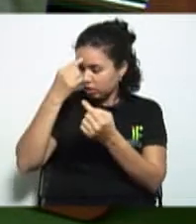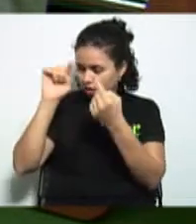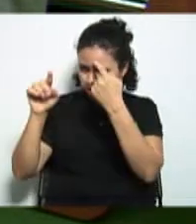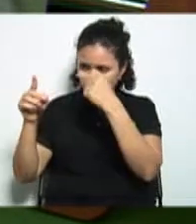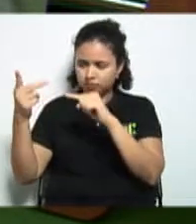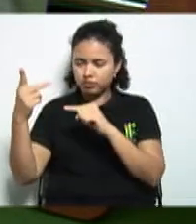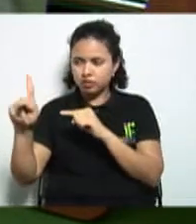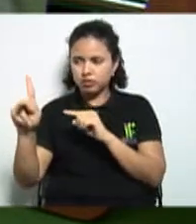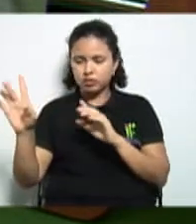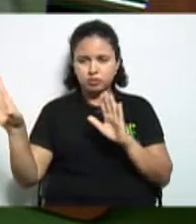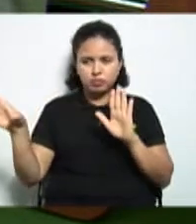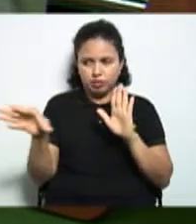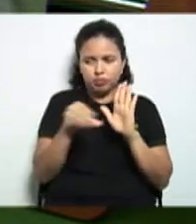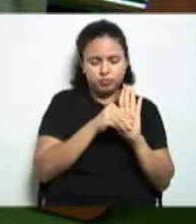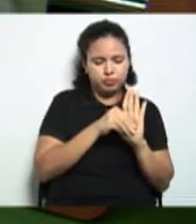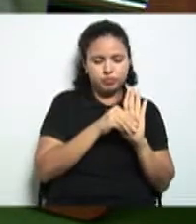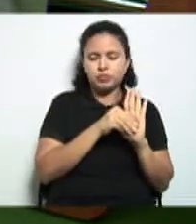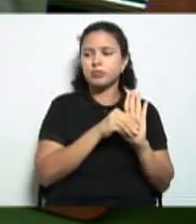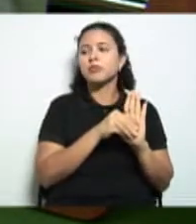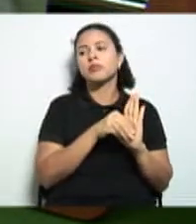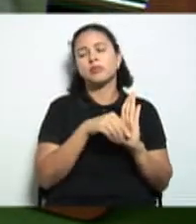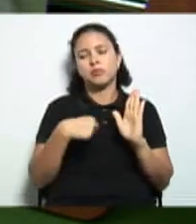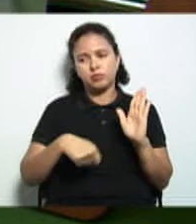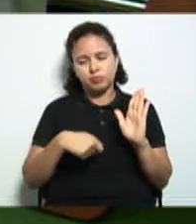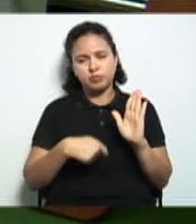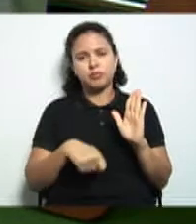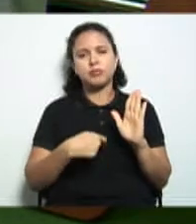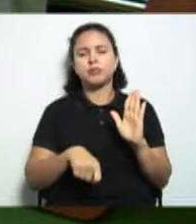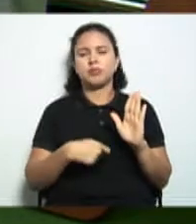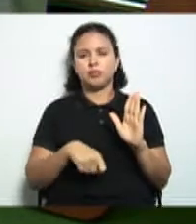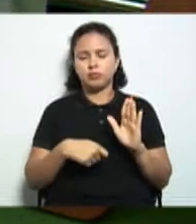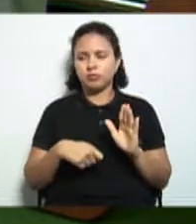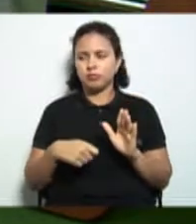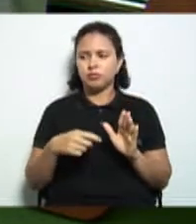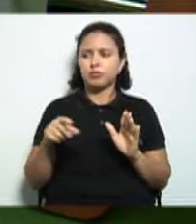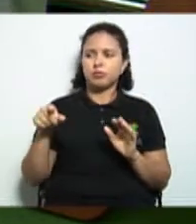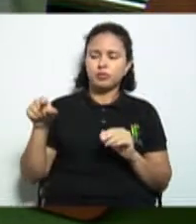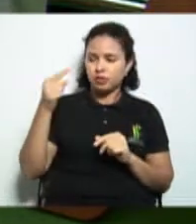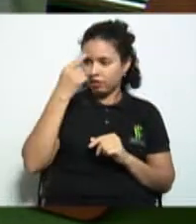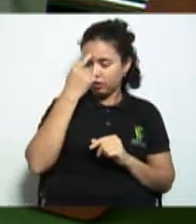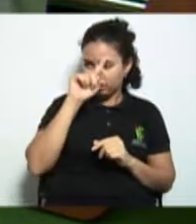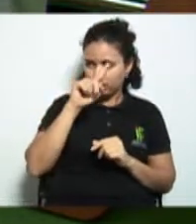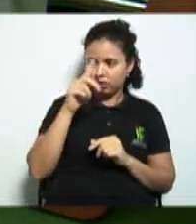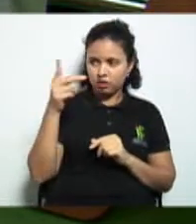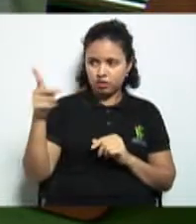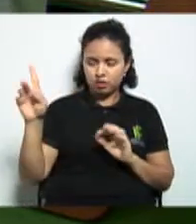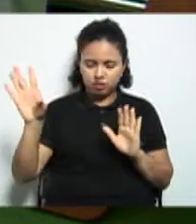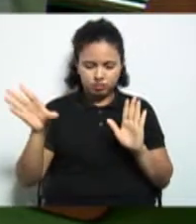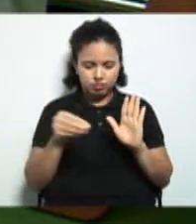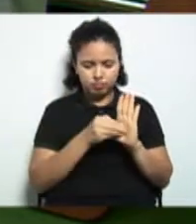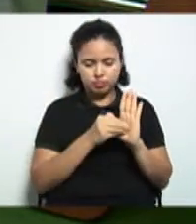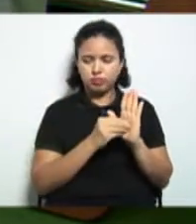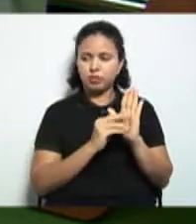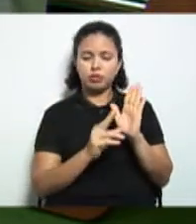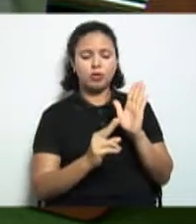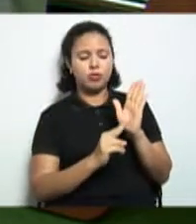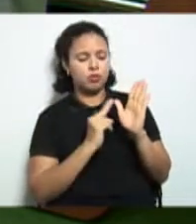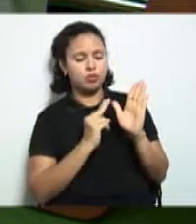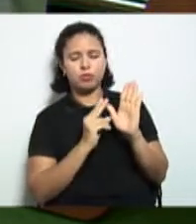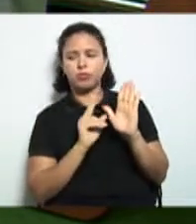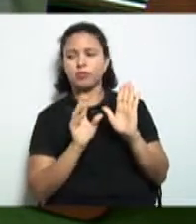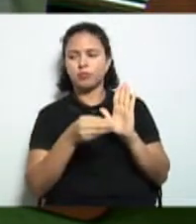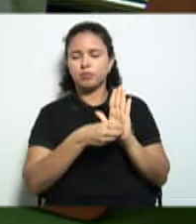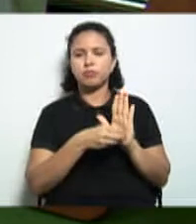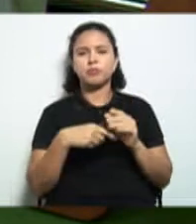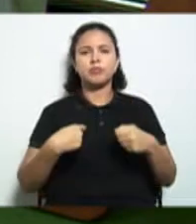também, copiar as ideias também é plágio. Então, mesmo que seja com as suas palavras, mas a ideia não é sua, você tem que dizer de quem que é aquela